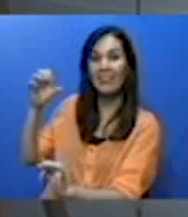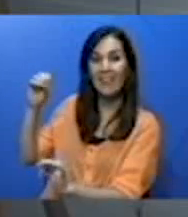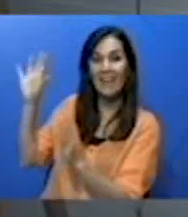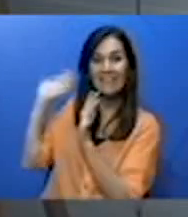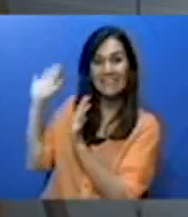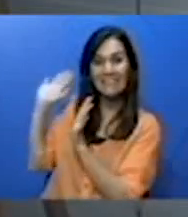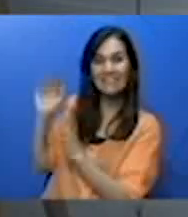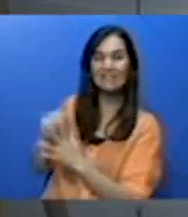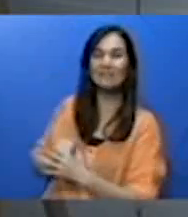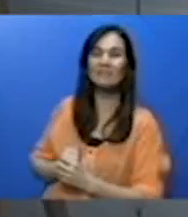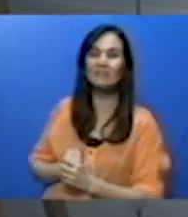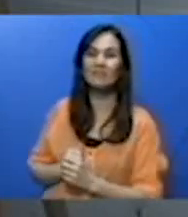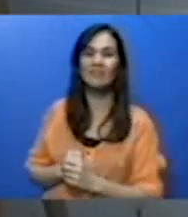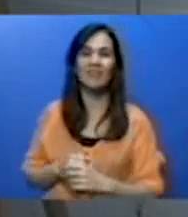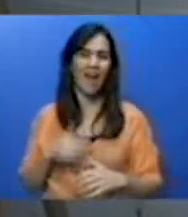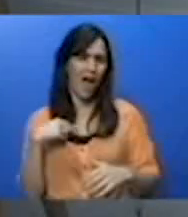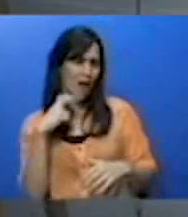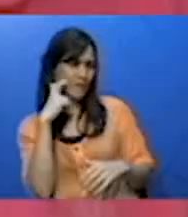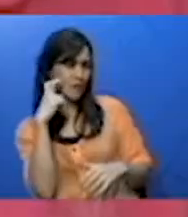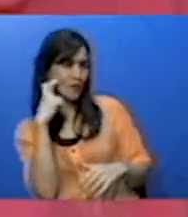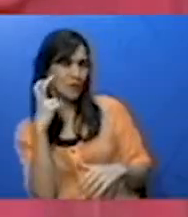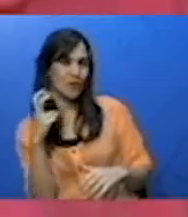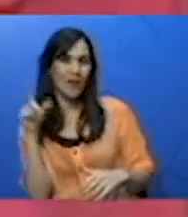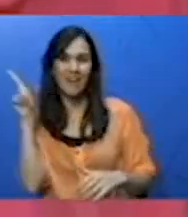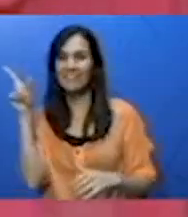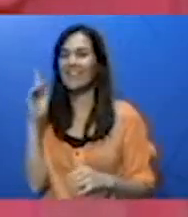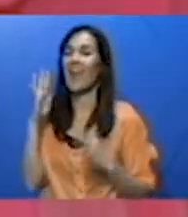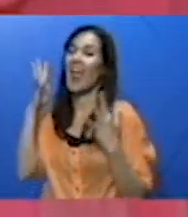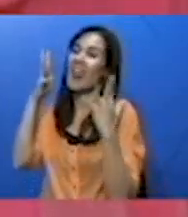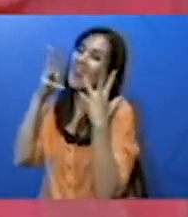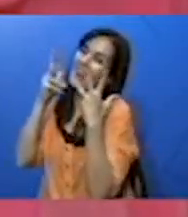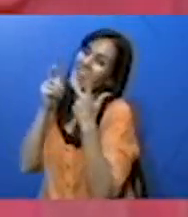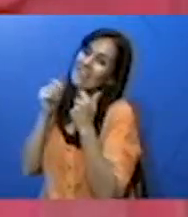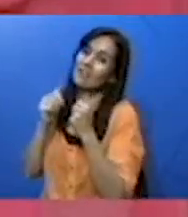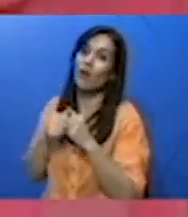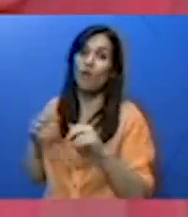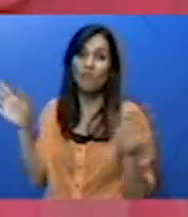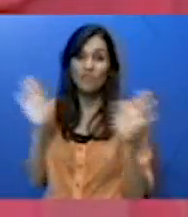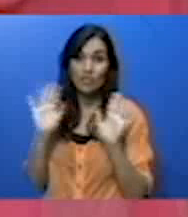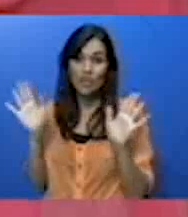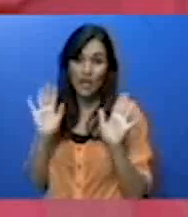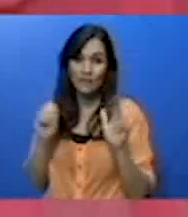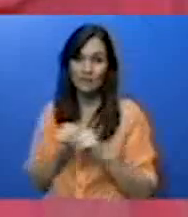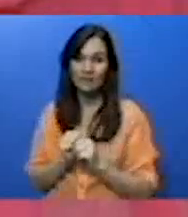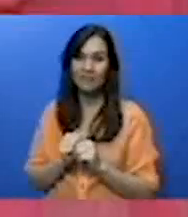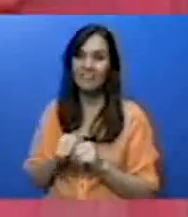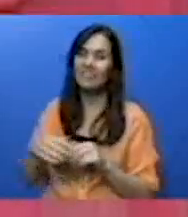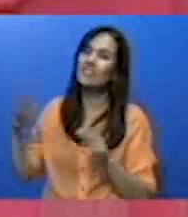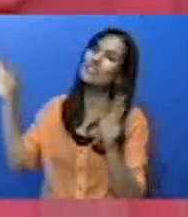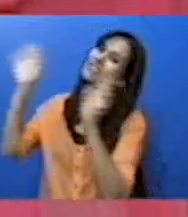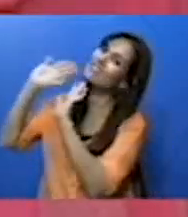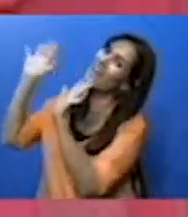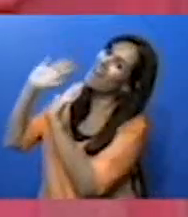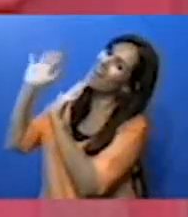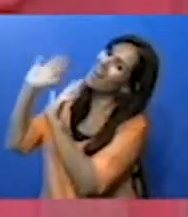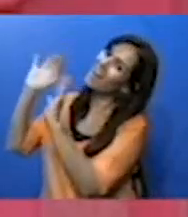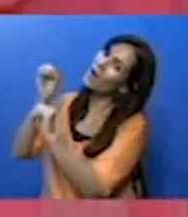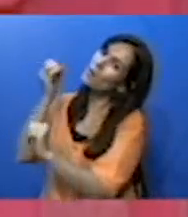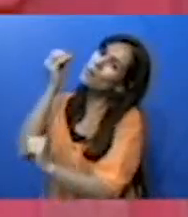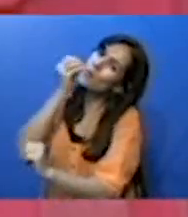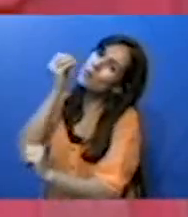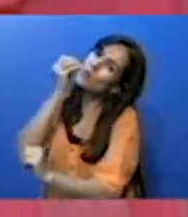viu, Clarinha? Ai, eu fico com vergonha. Ah, você é linda. Vamos dar tchau para as crianças? Ai, tá bom. Tchau, Clarinha.